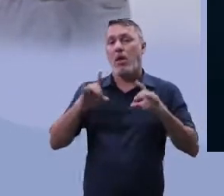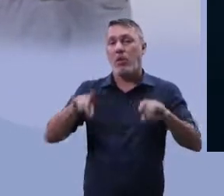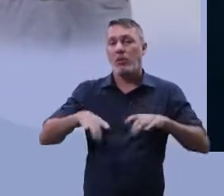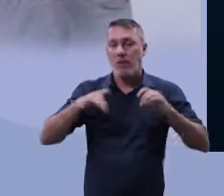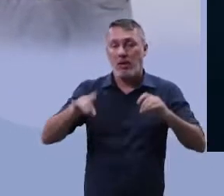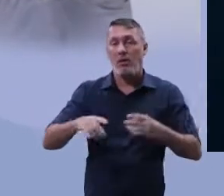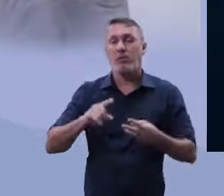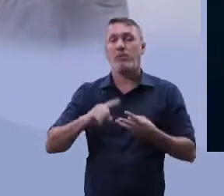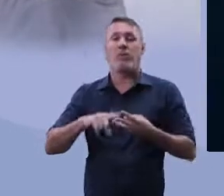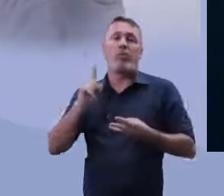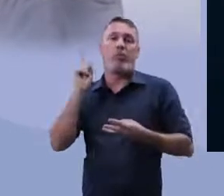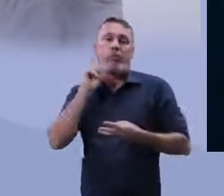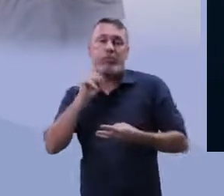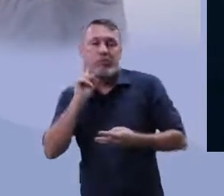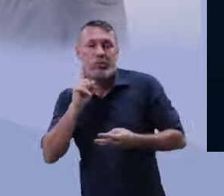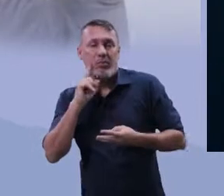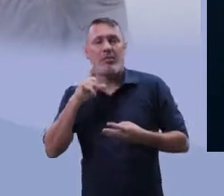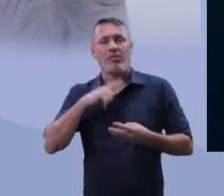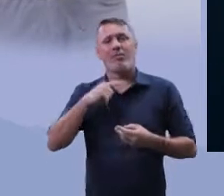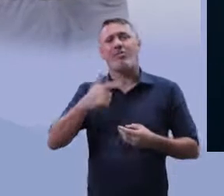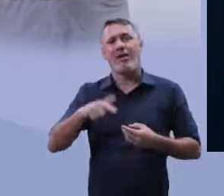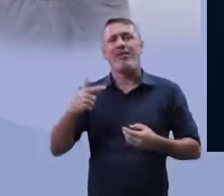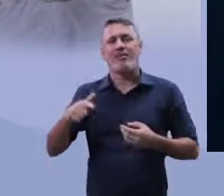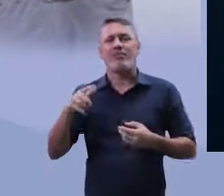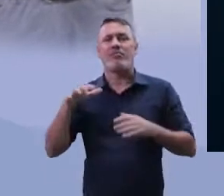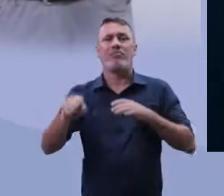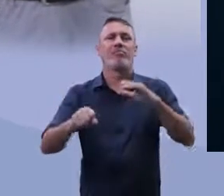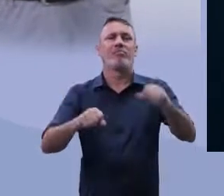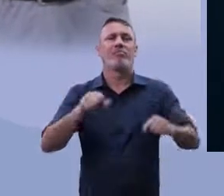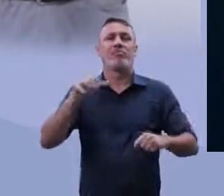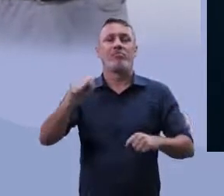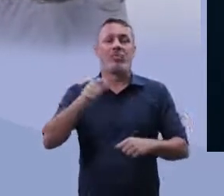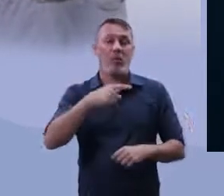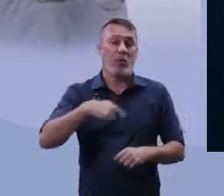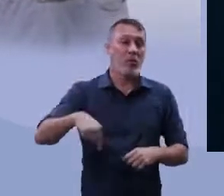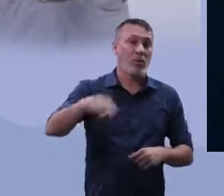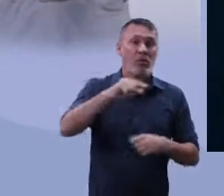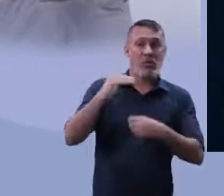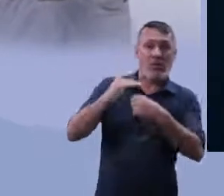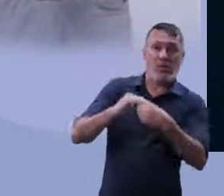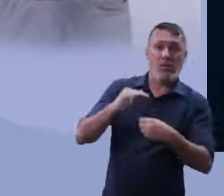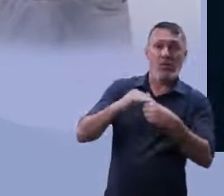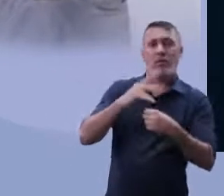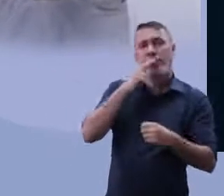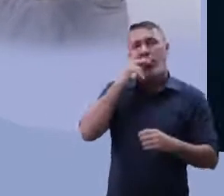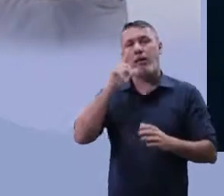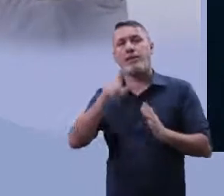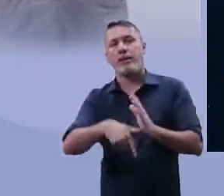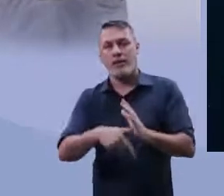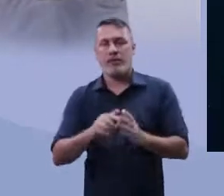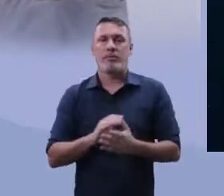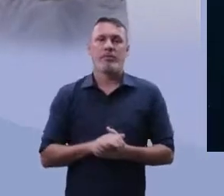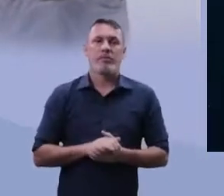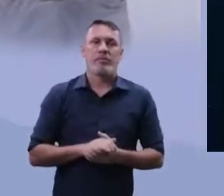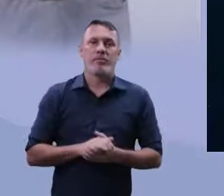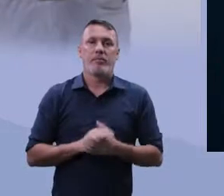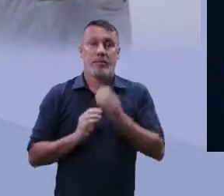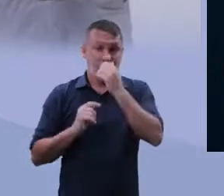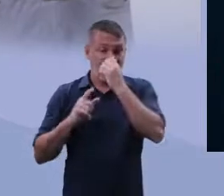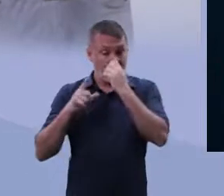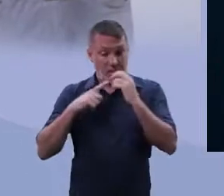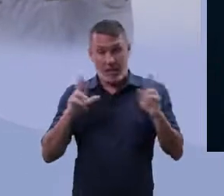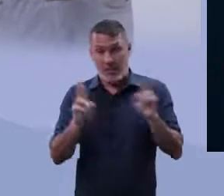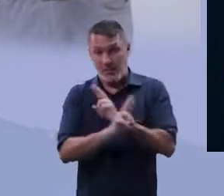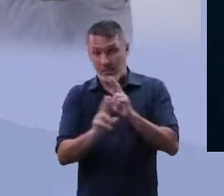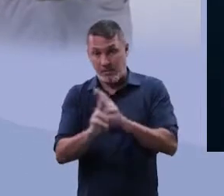passagem, Austrália, Nova Zelândia, entre outros. Né? Porém, né, a gente vai começar a perceber que essa